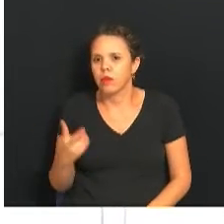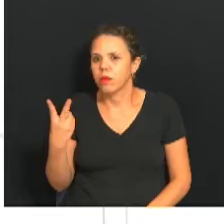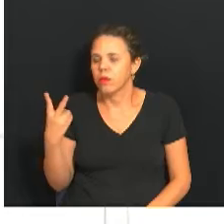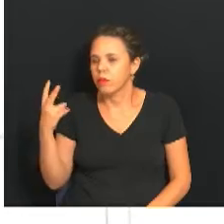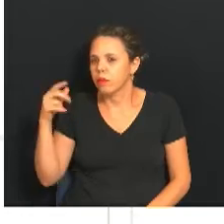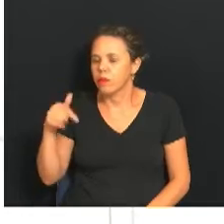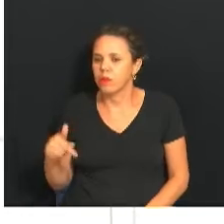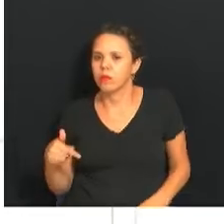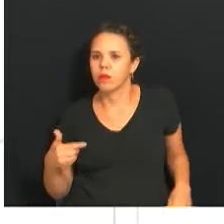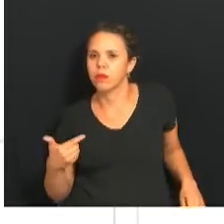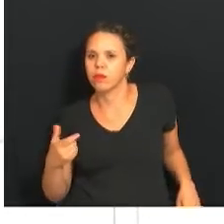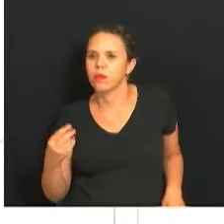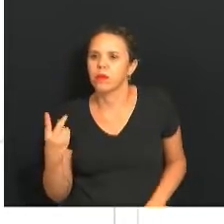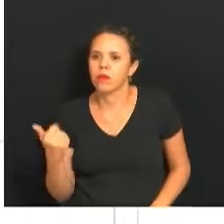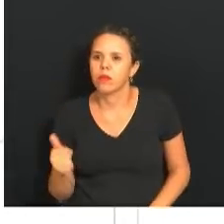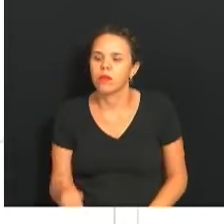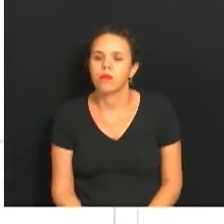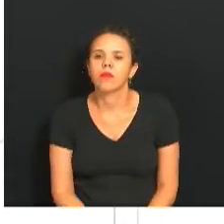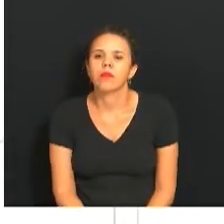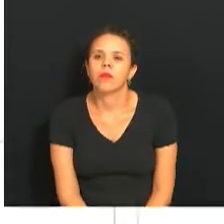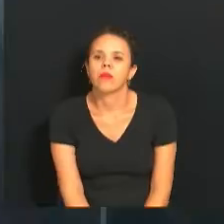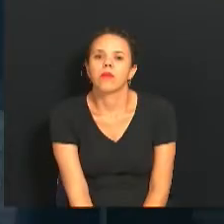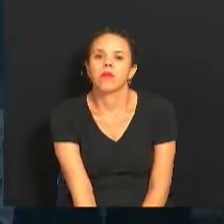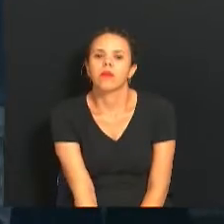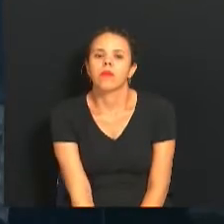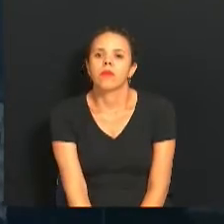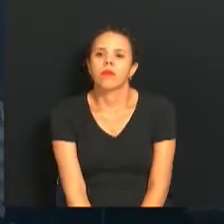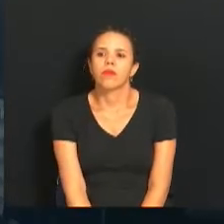12.527 de 2011.